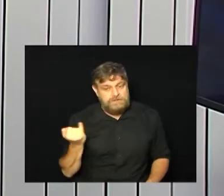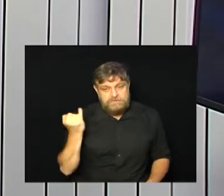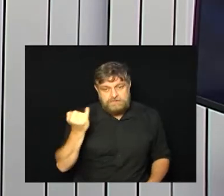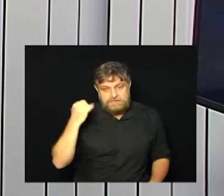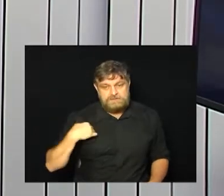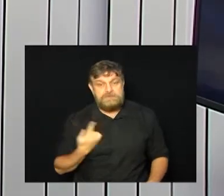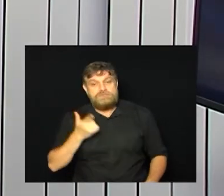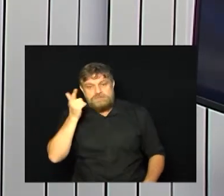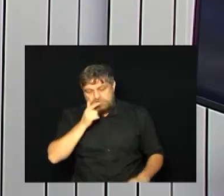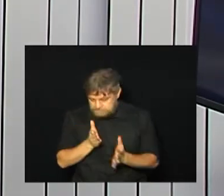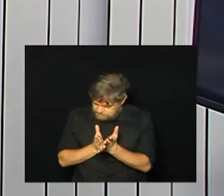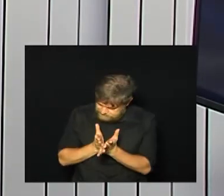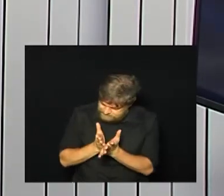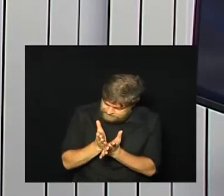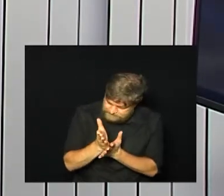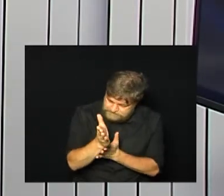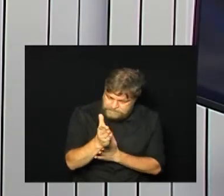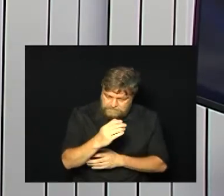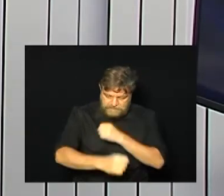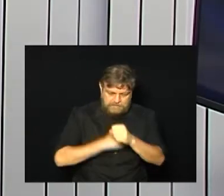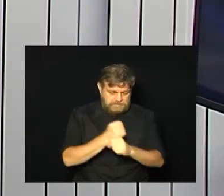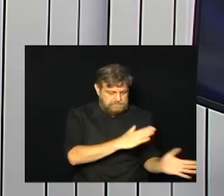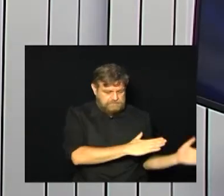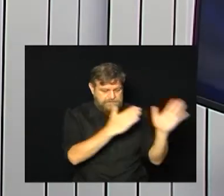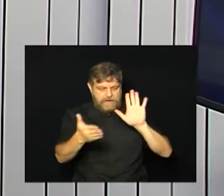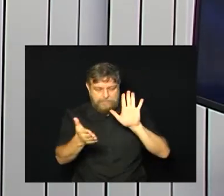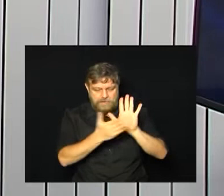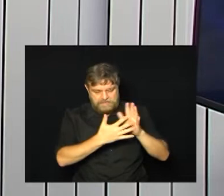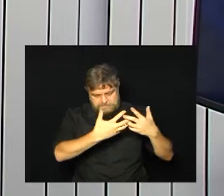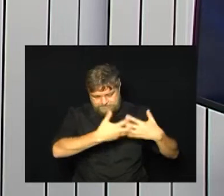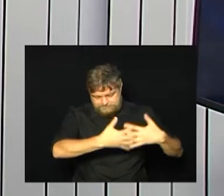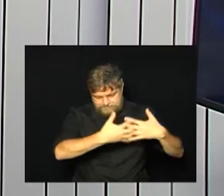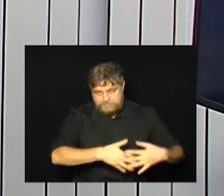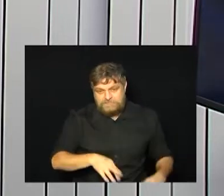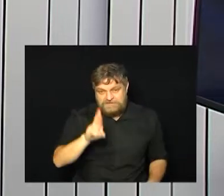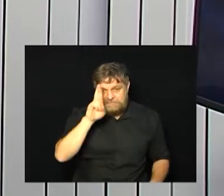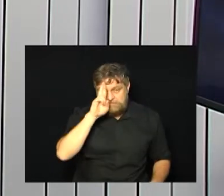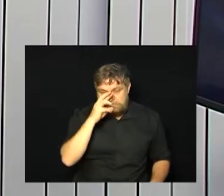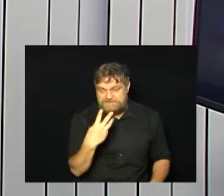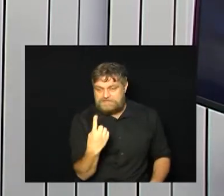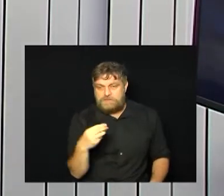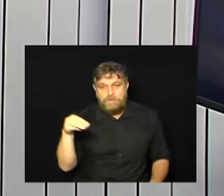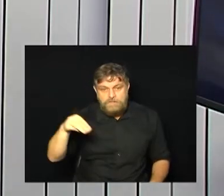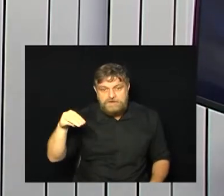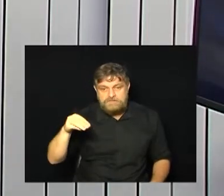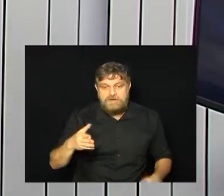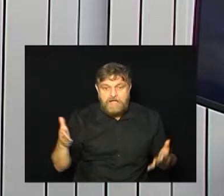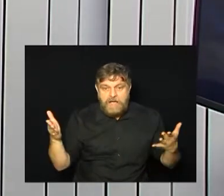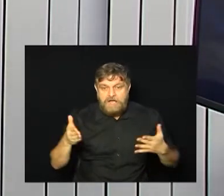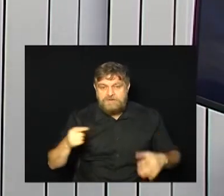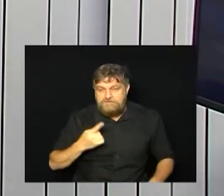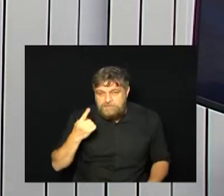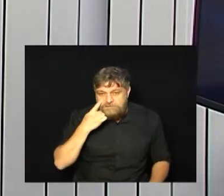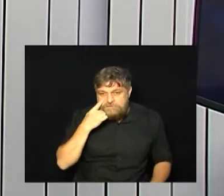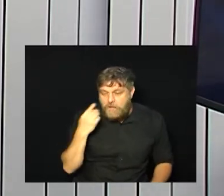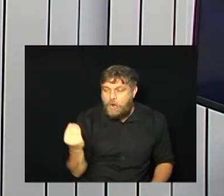gente poder seguir aí com os nossos propósitos. Bom, 12h31 agora, então vamos conferir como